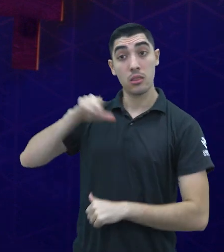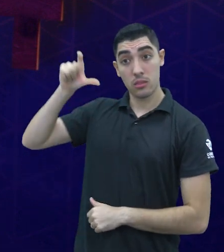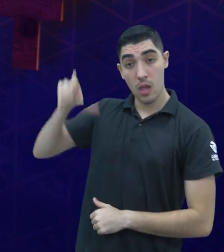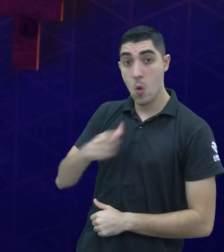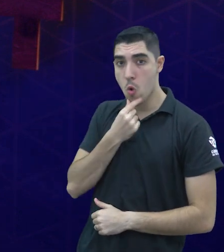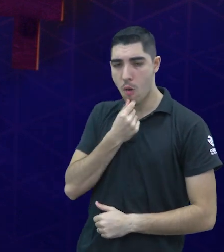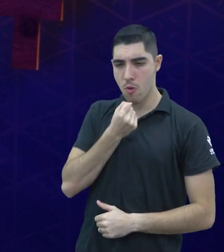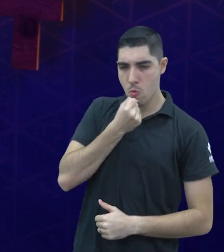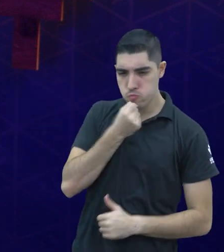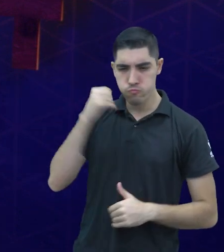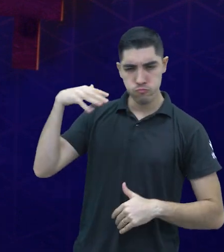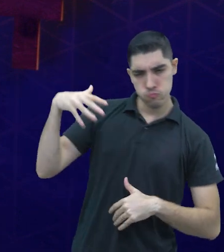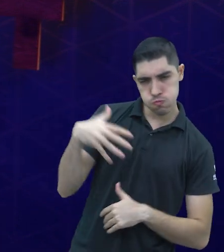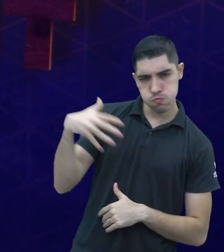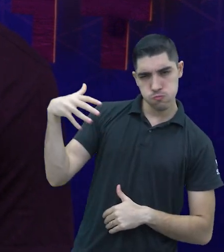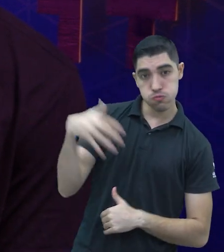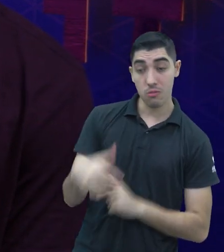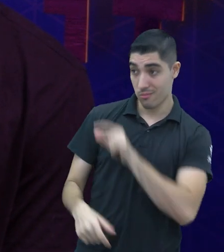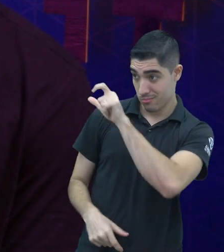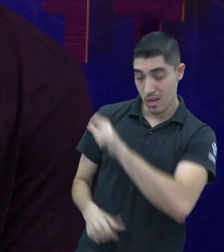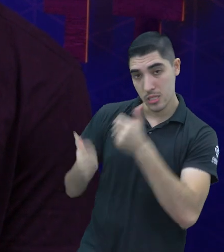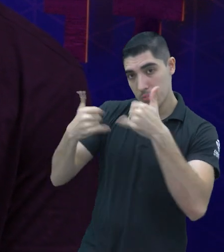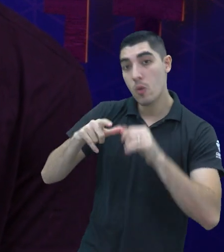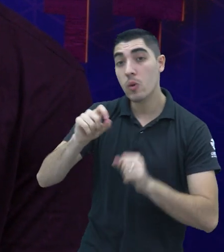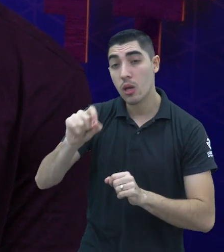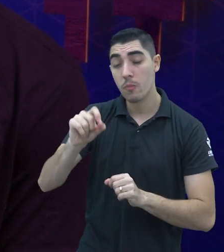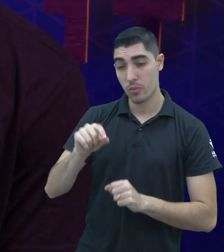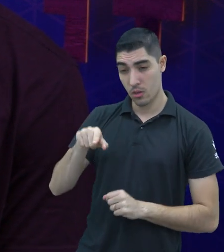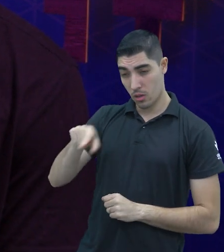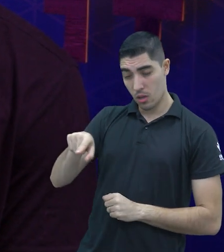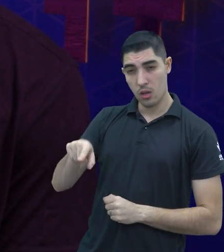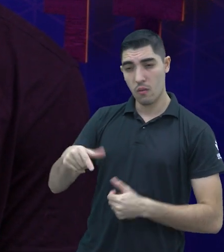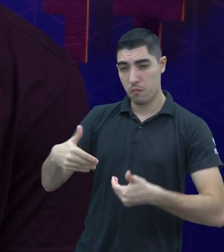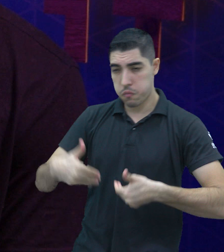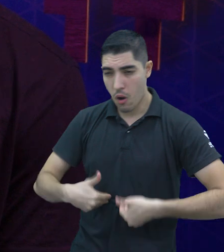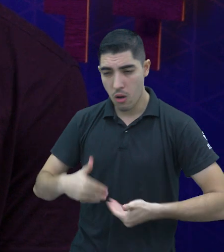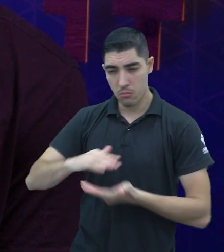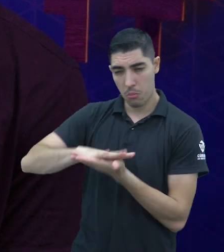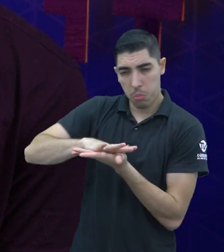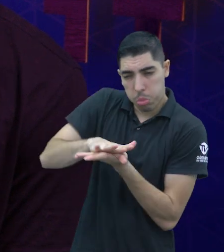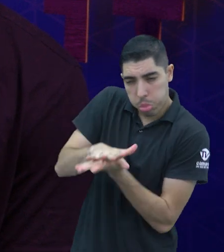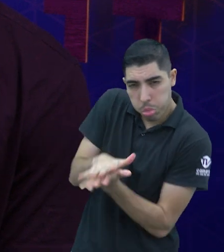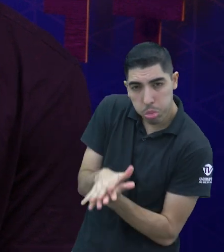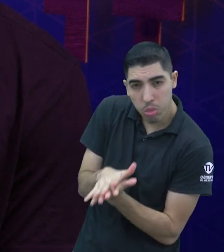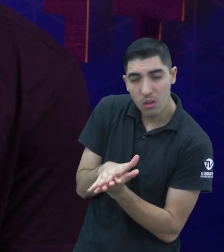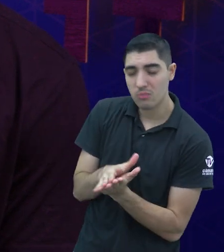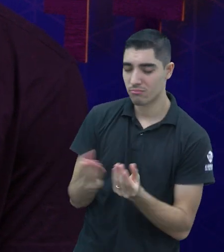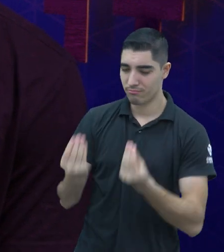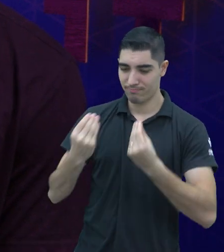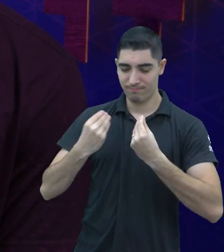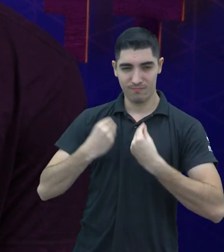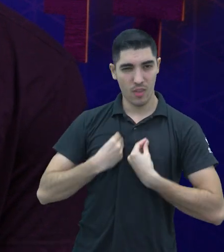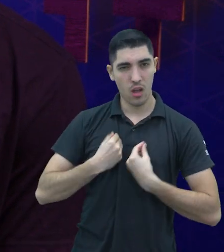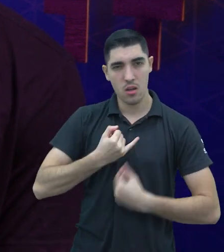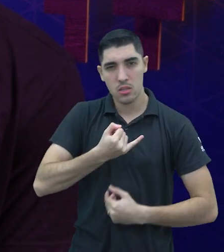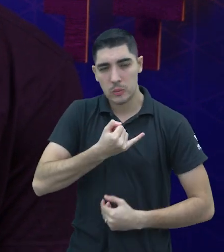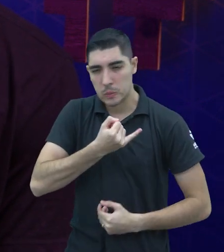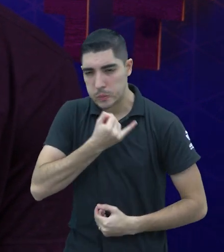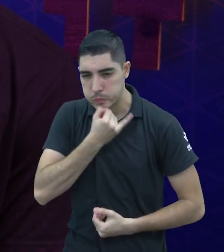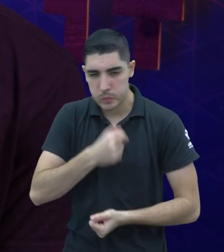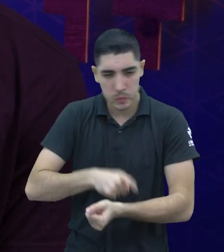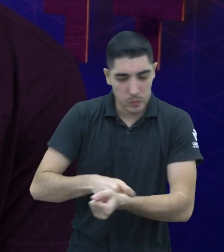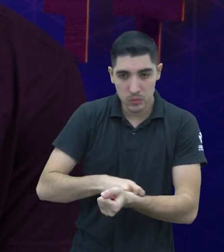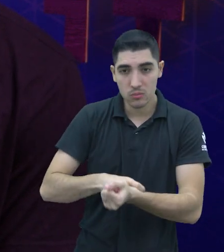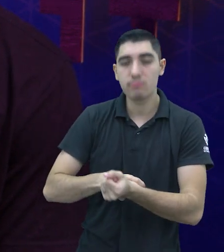do Racionais que o Mano Brown fala, né? Miséria traz tristeza e vice-versa. E tem